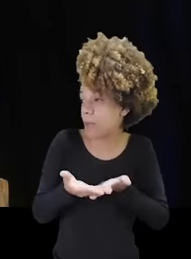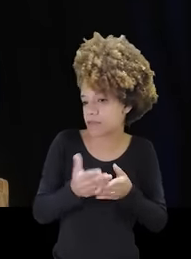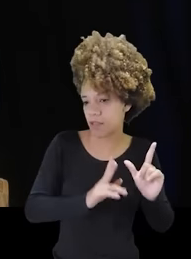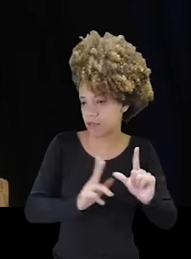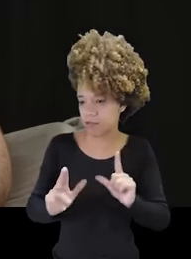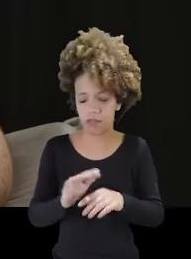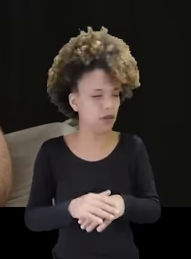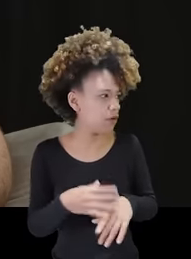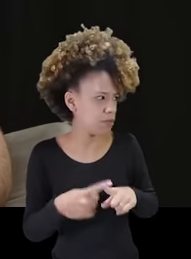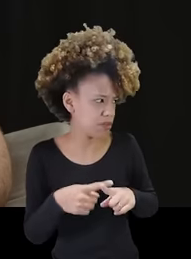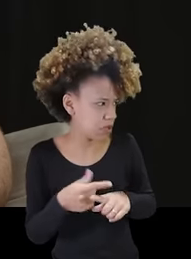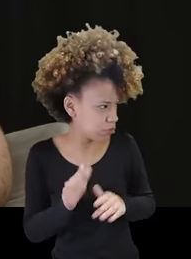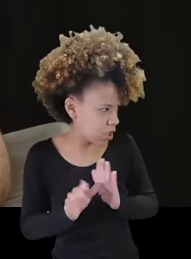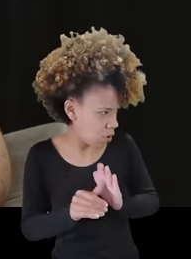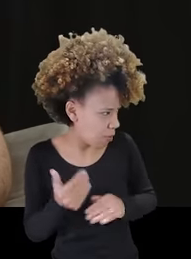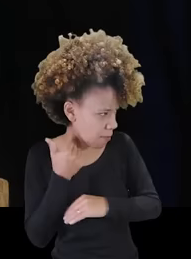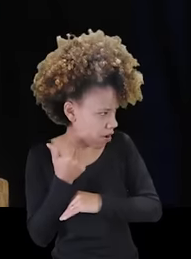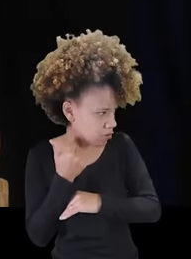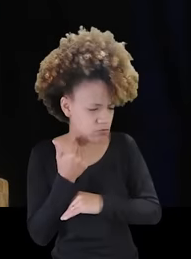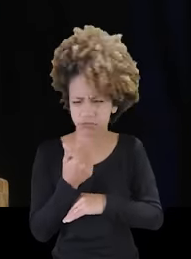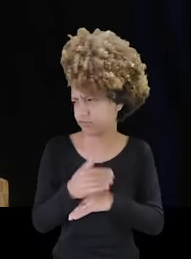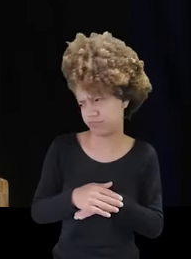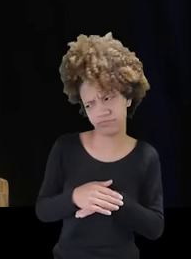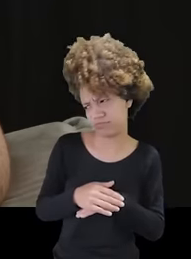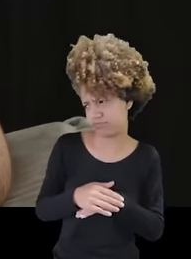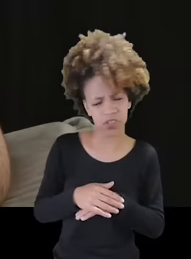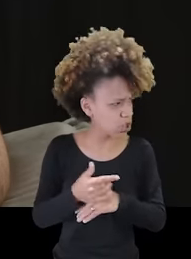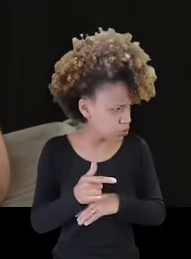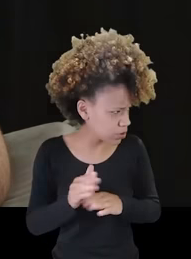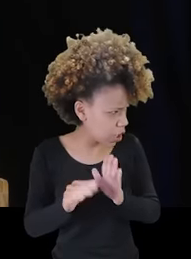a série porque não teria um roubo a banco seria isso